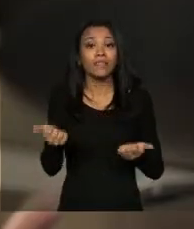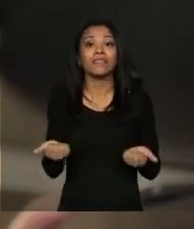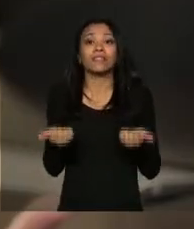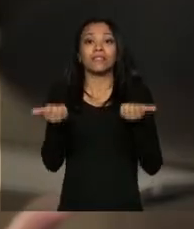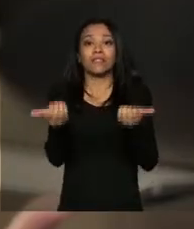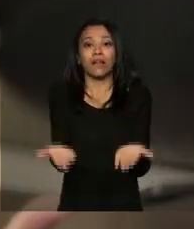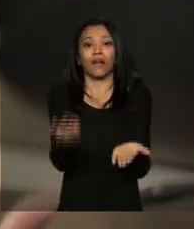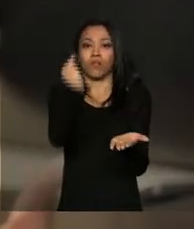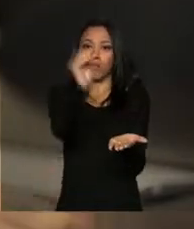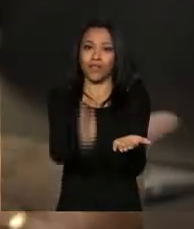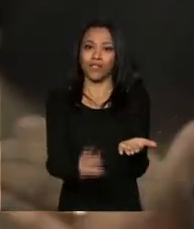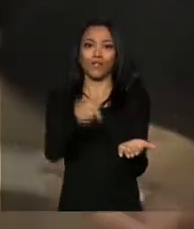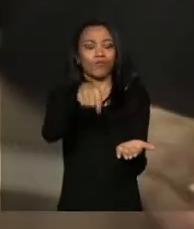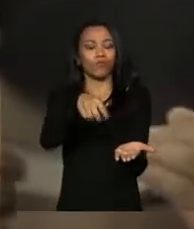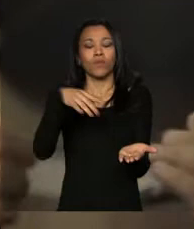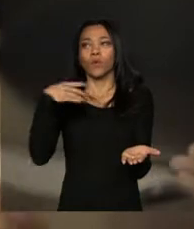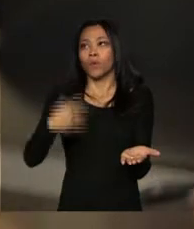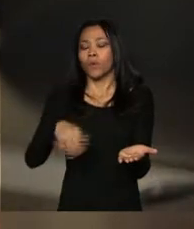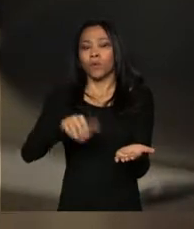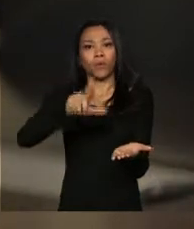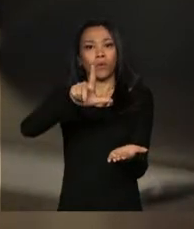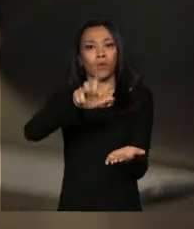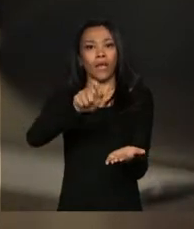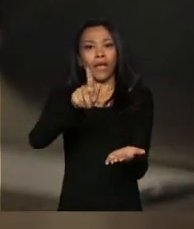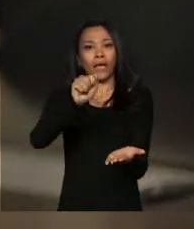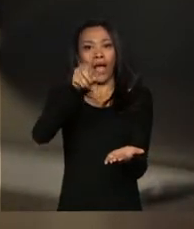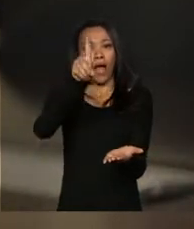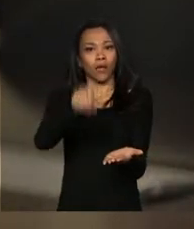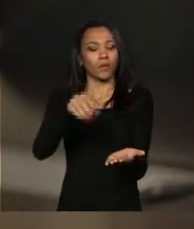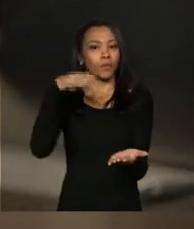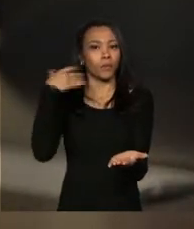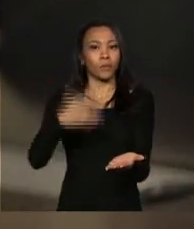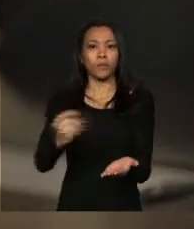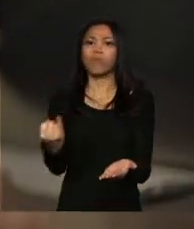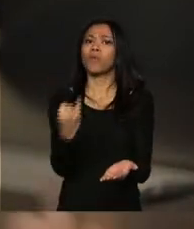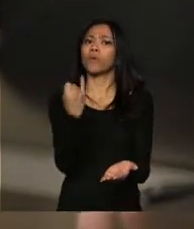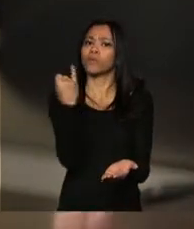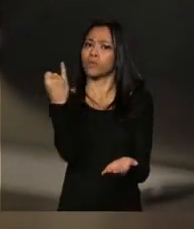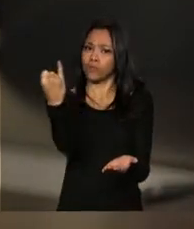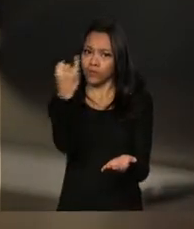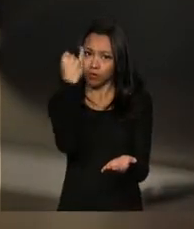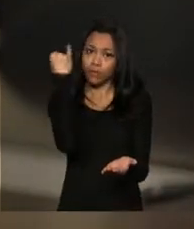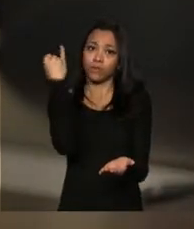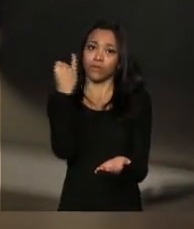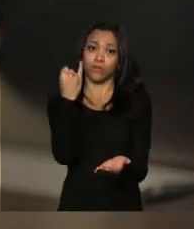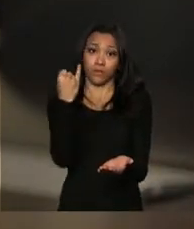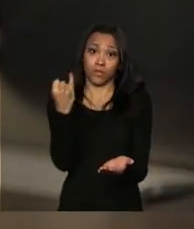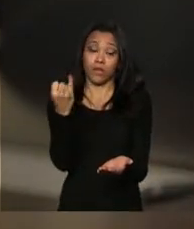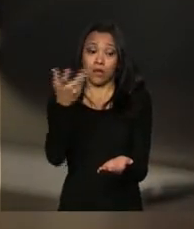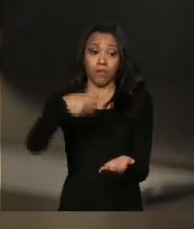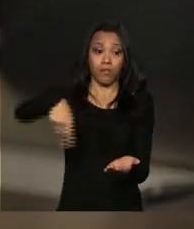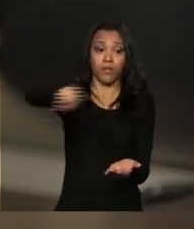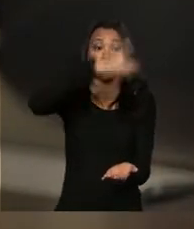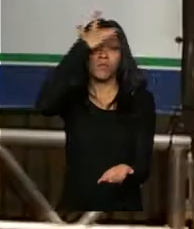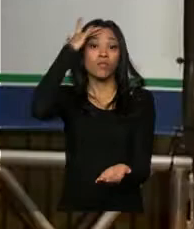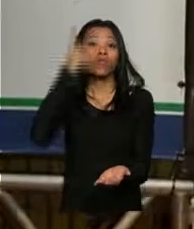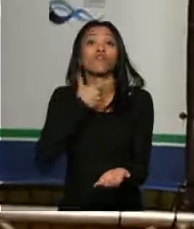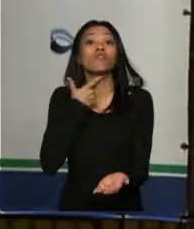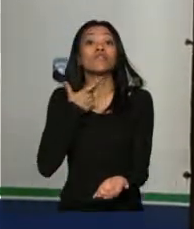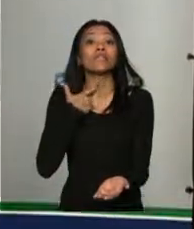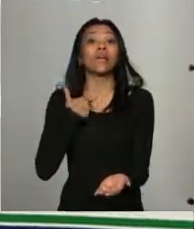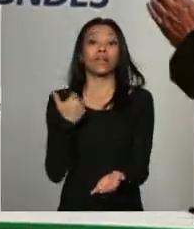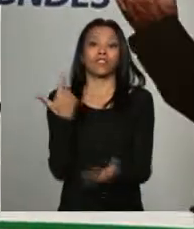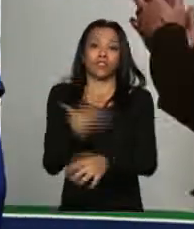o que a gente chama de legado imaterial, que é despertar na população a vontade de